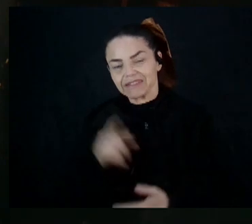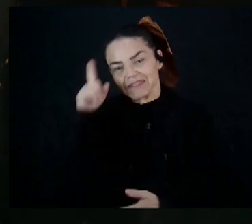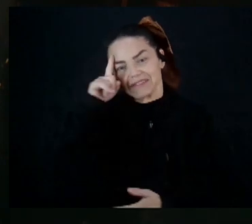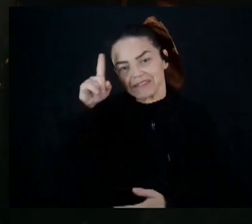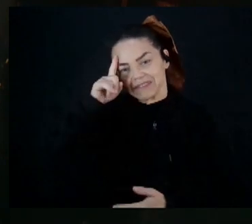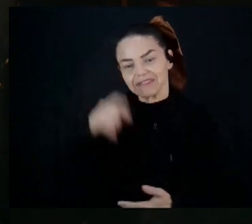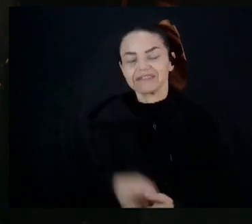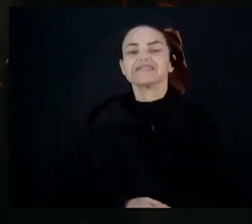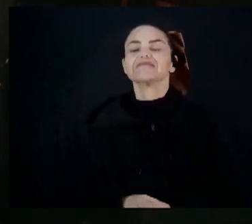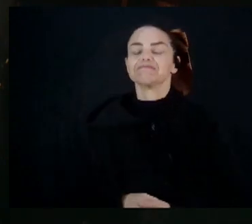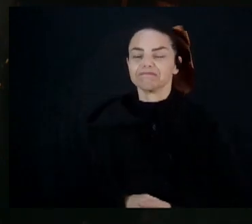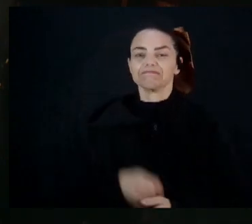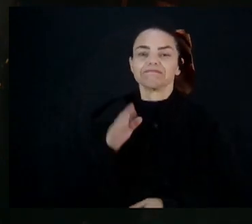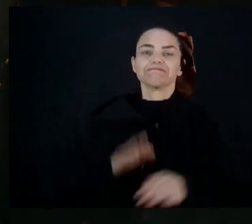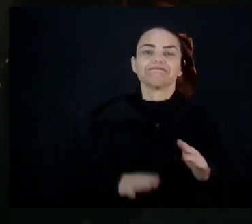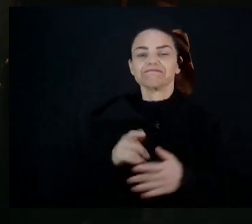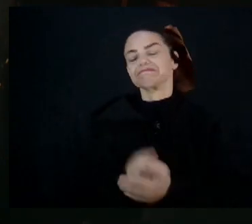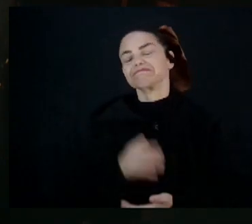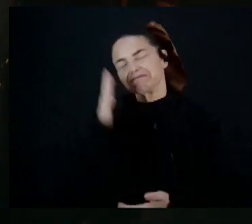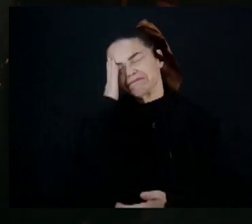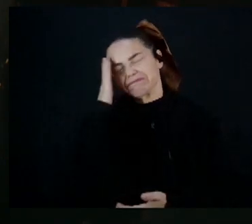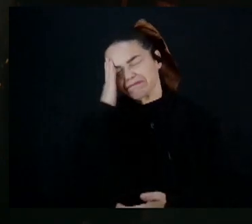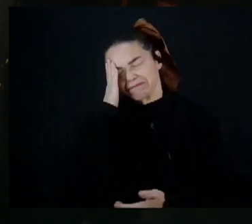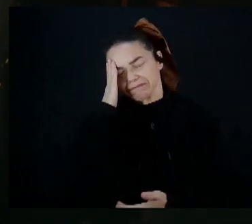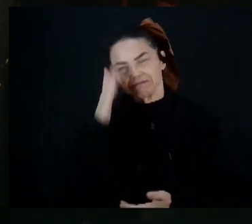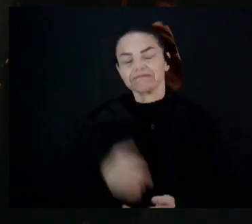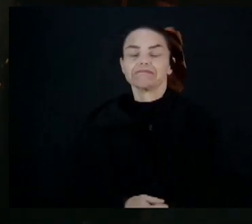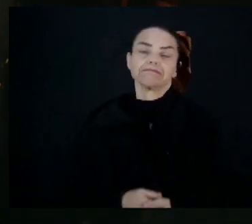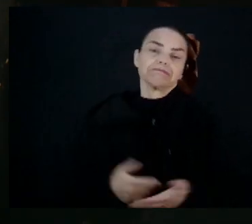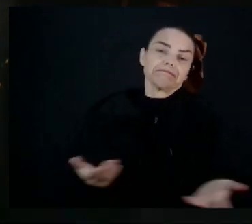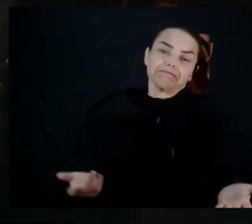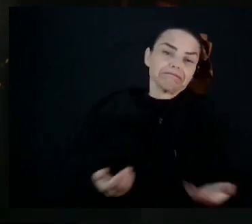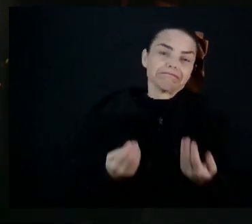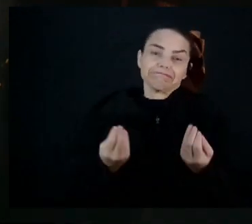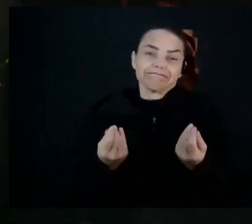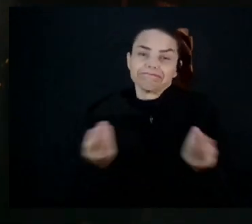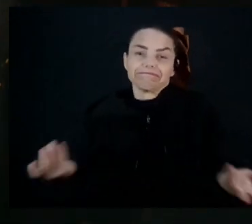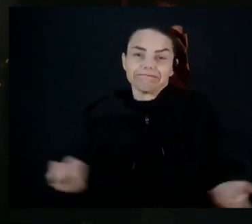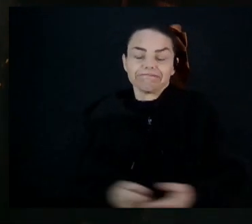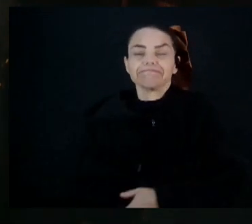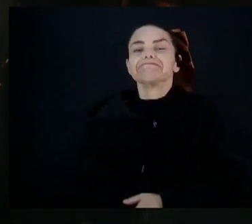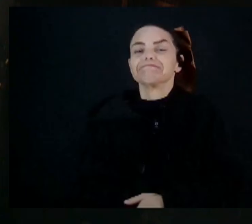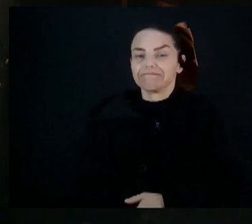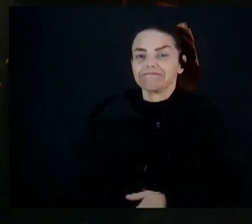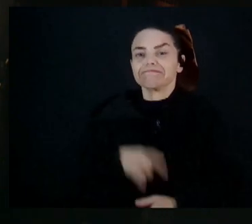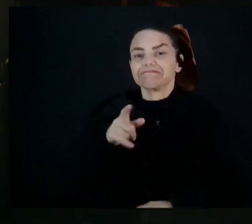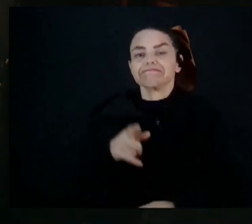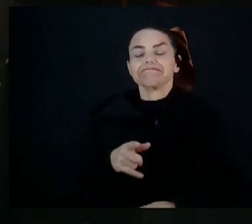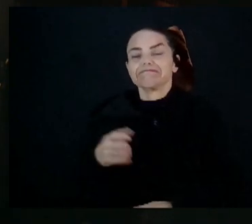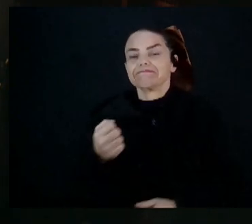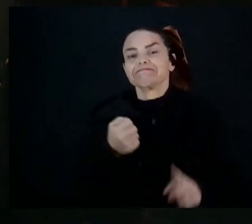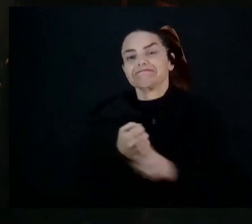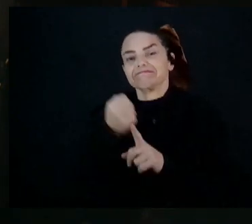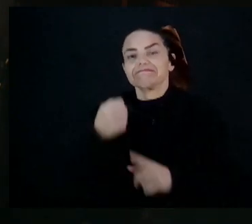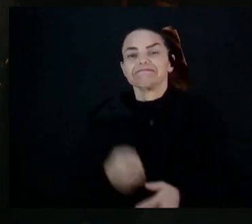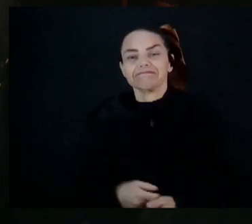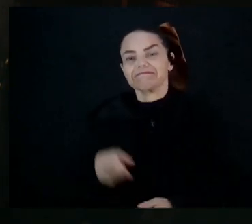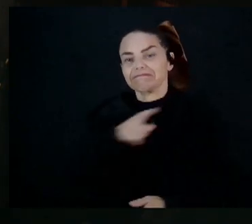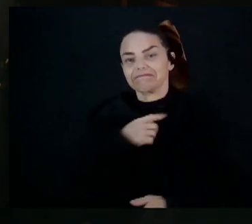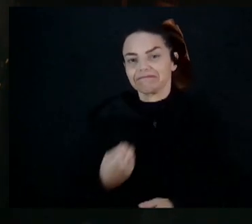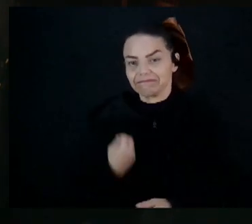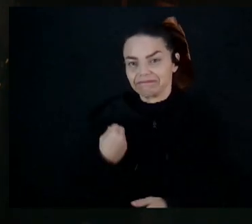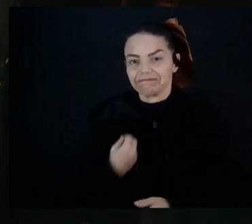vezes nós entendemos que de repente não faz sentido, mas que traz um impacto na nossa vida. vida e a